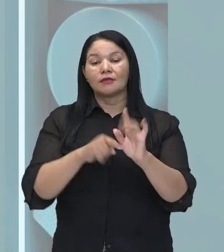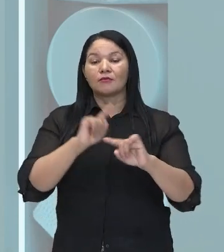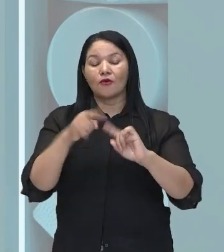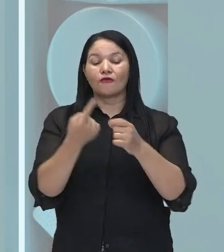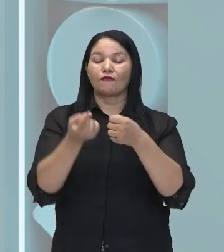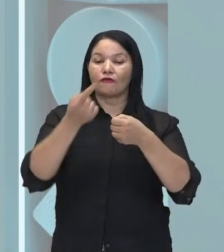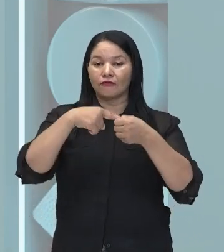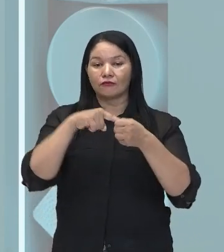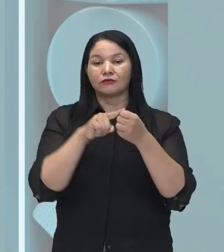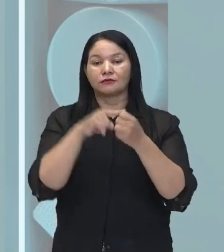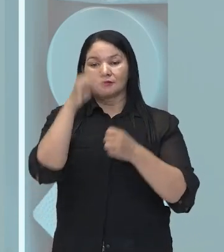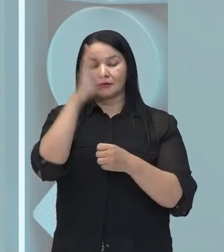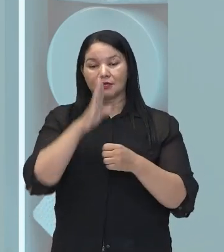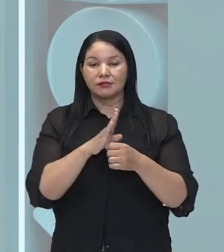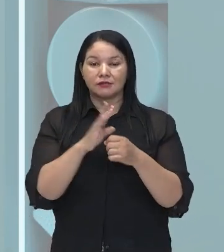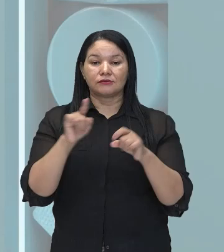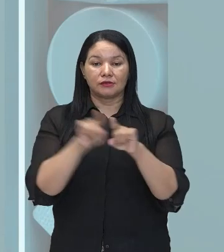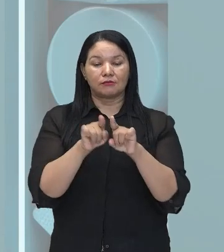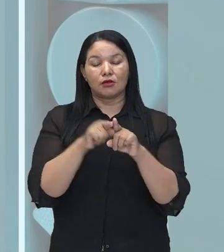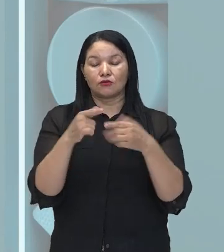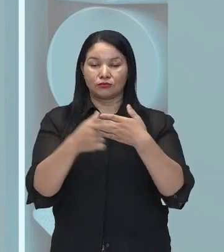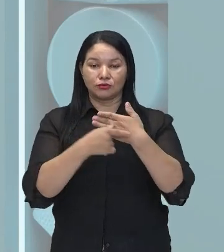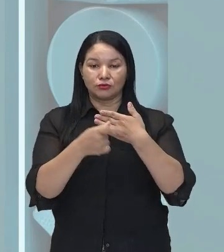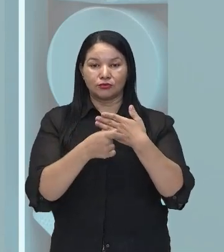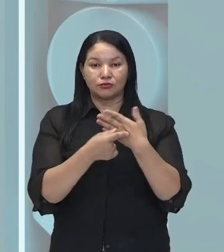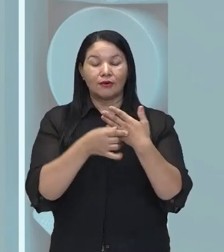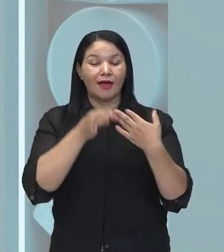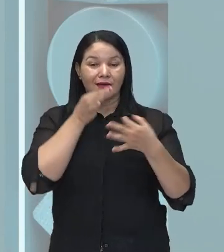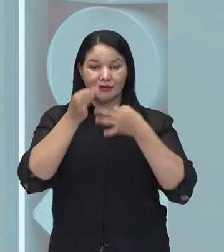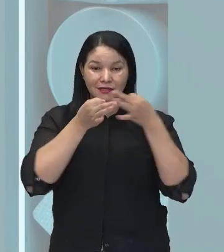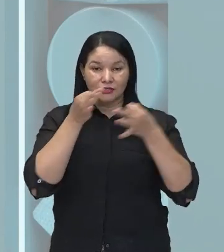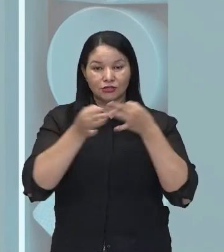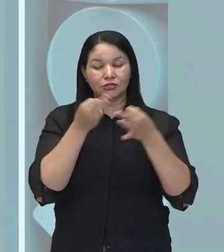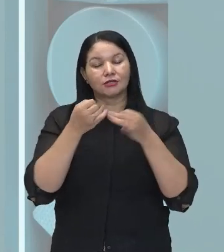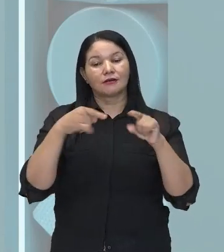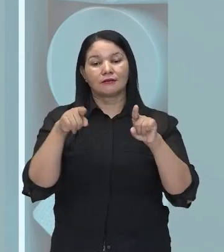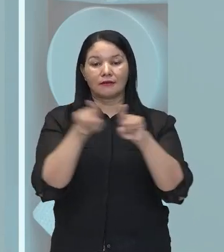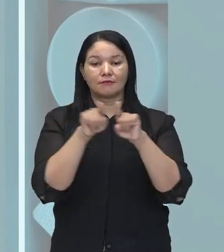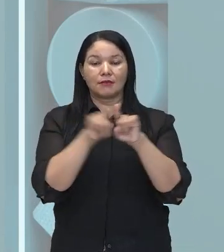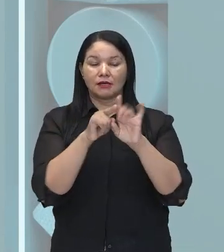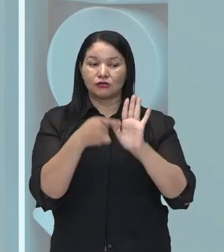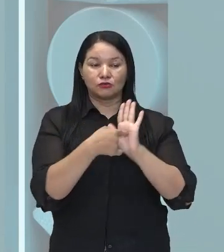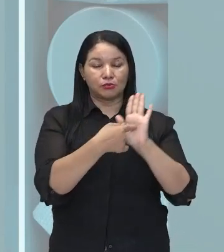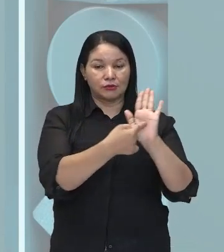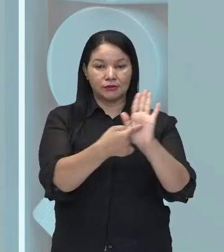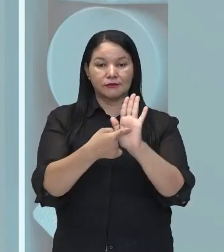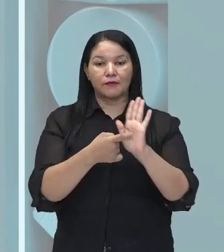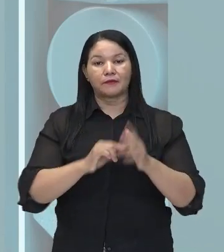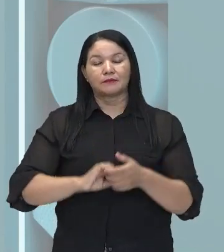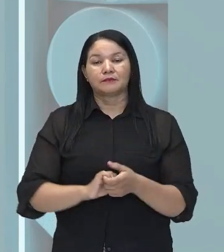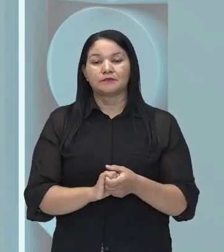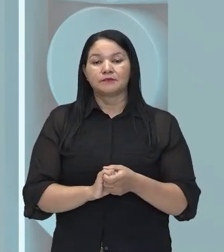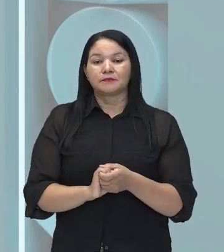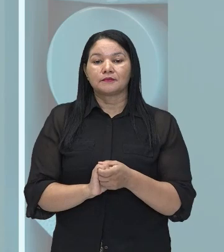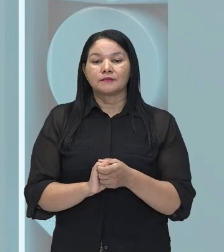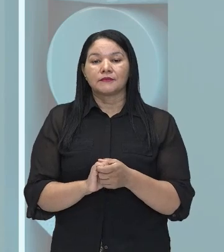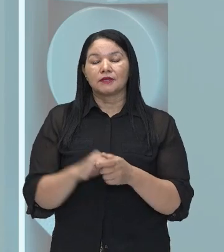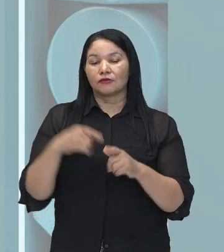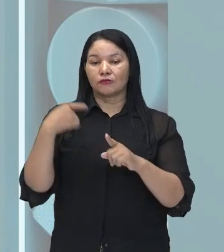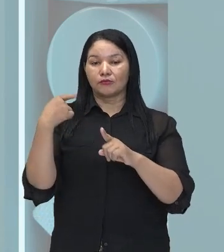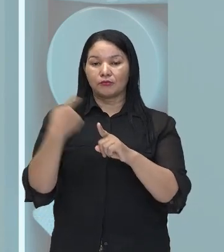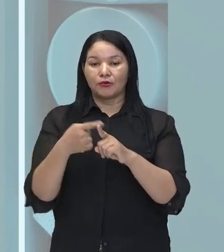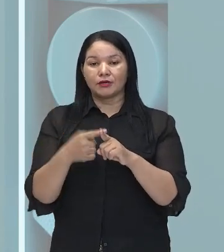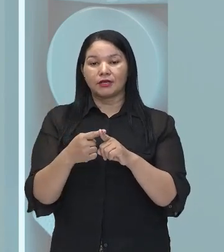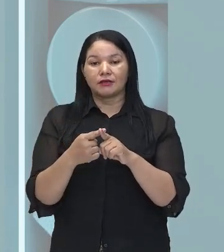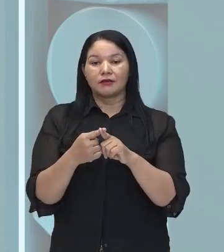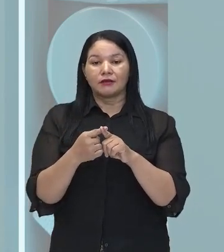Monteiro Lobato critica exatamente essa exposição que, no caso, já se denominava como uma